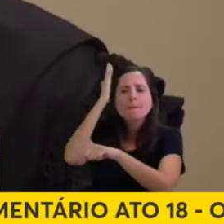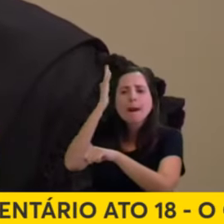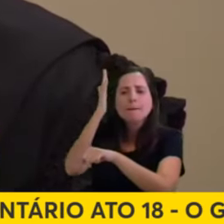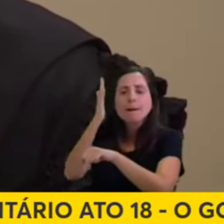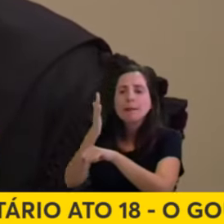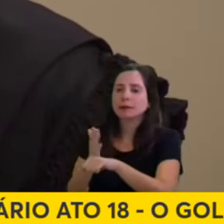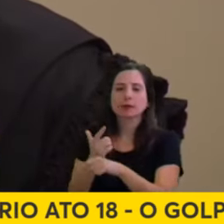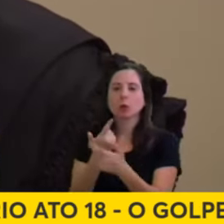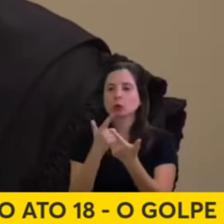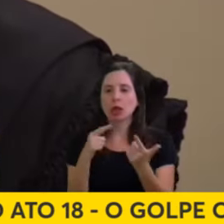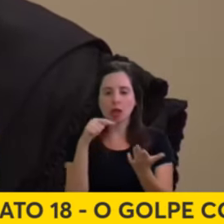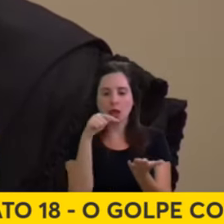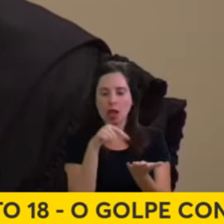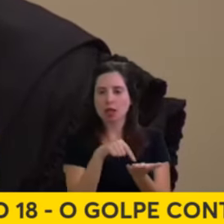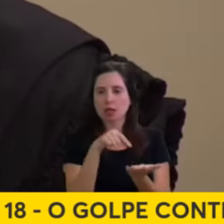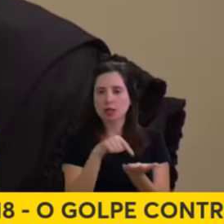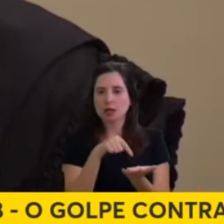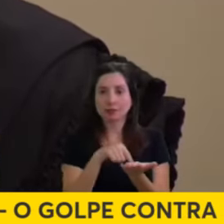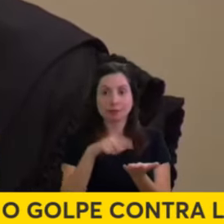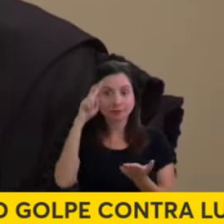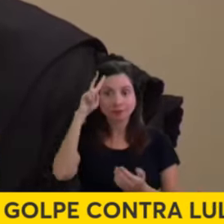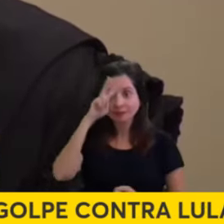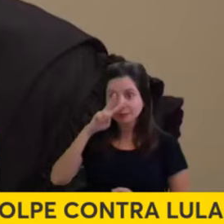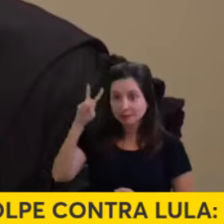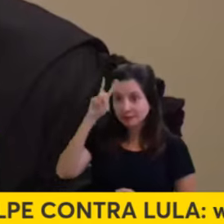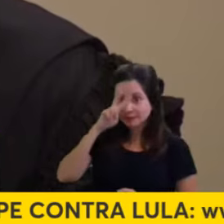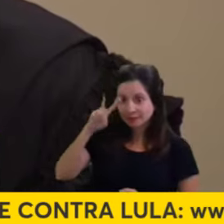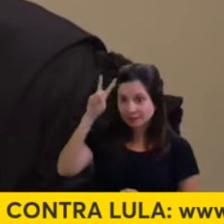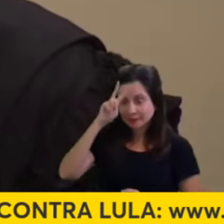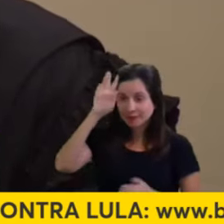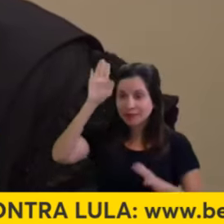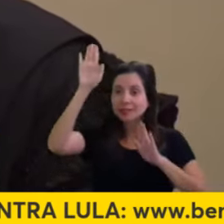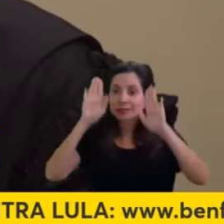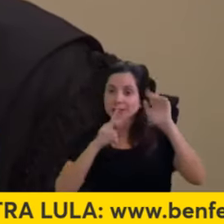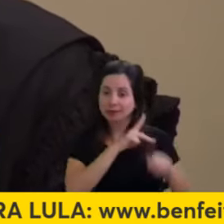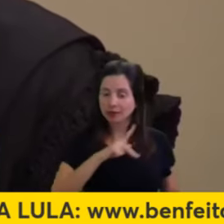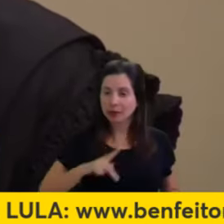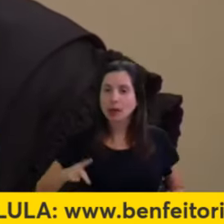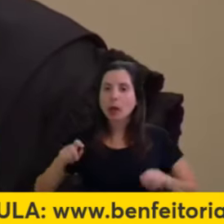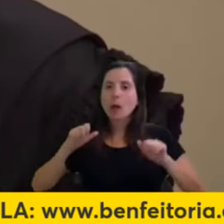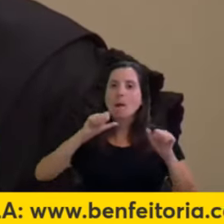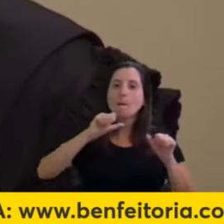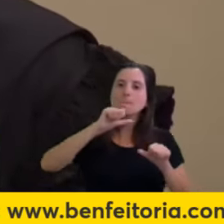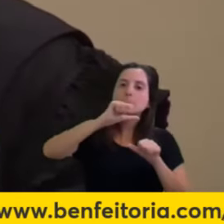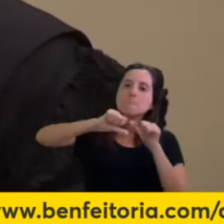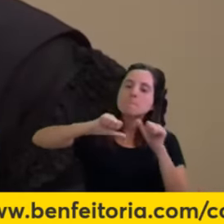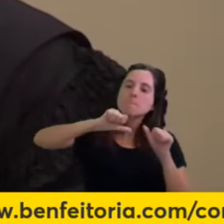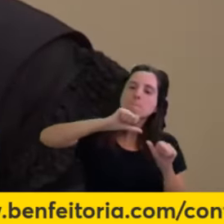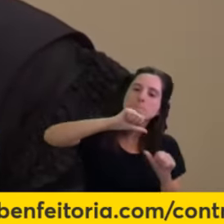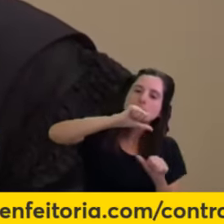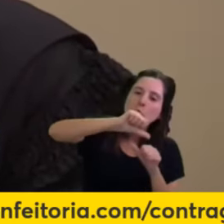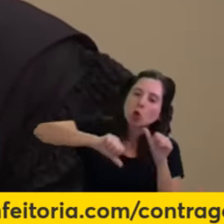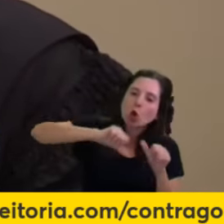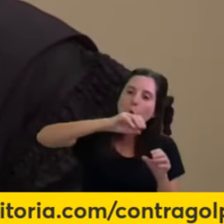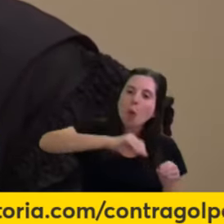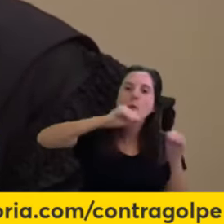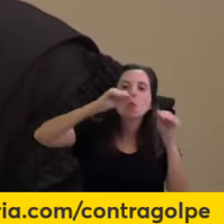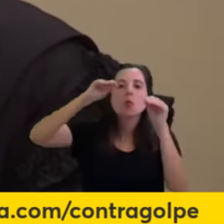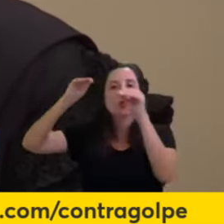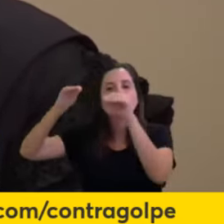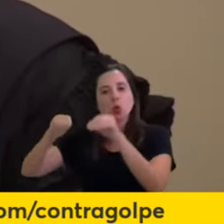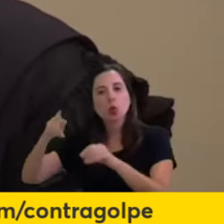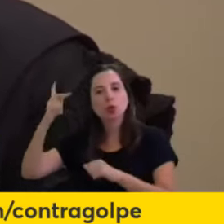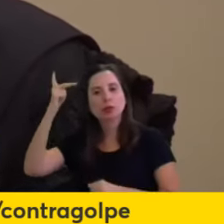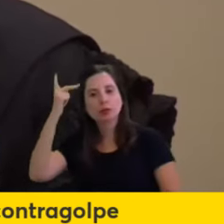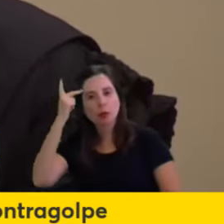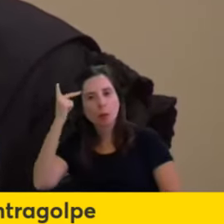aqui lembrando que a candidatura frustrada à presidência mudou para a Legislativa de São Paulo frustrada também pela atuação do partido do trabalhadores resultando